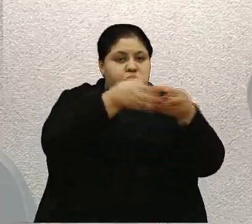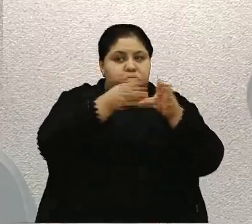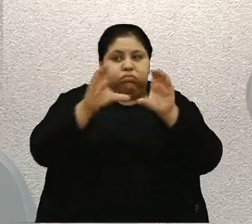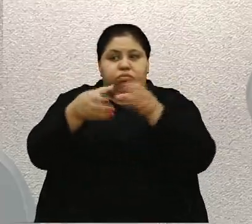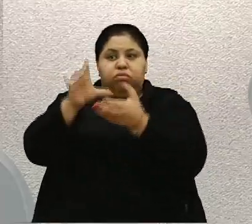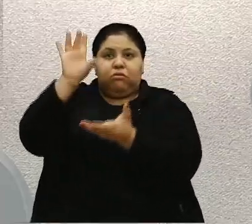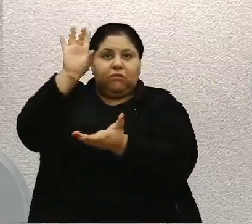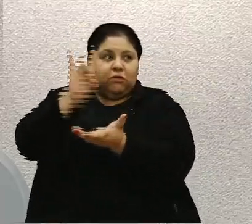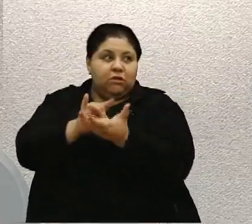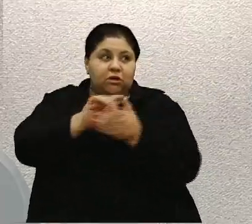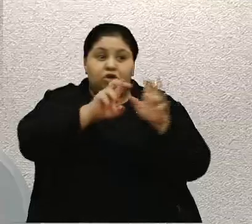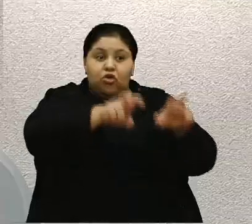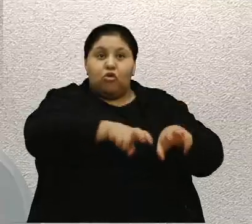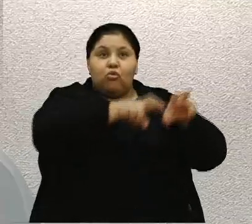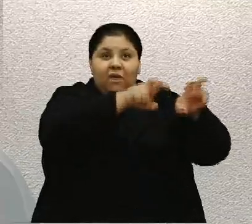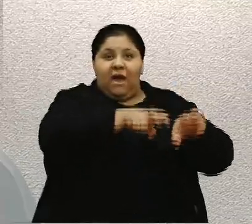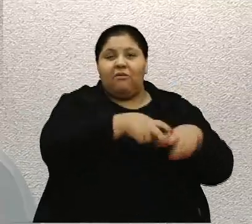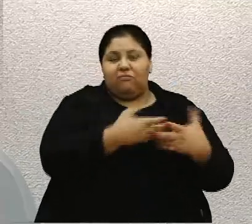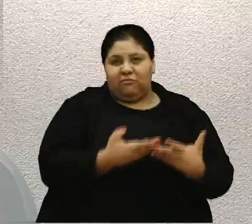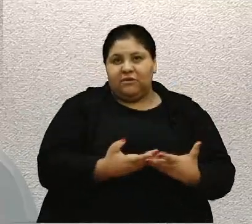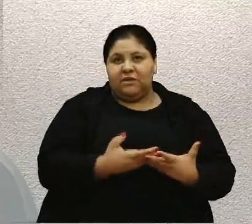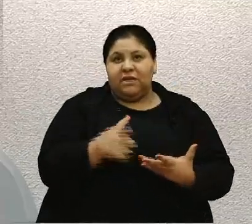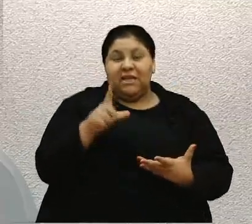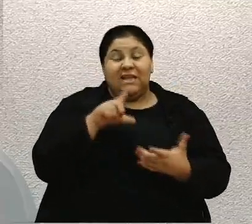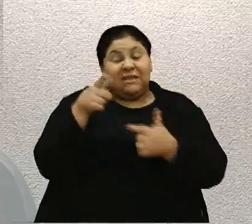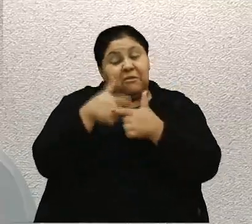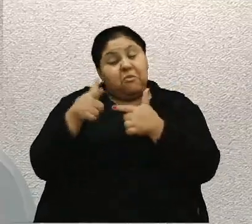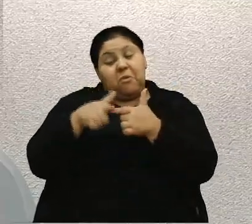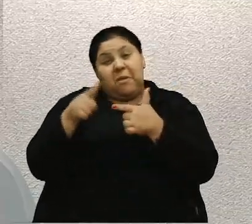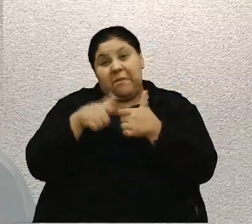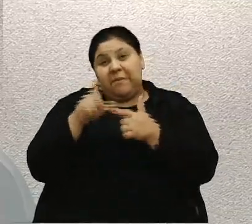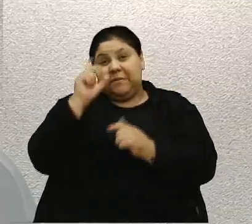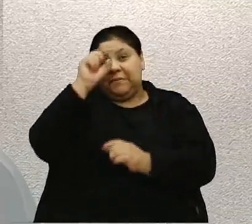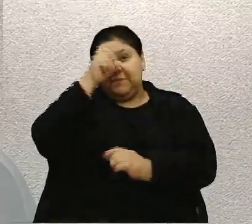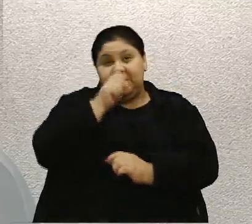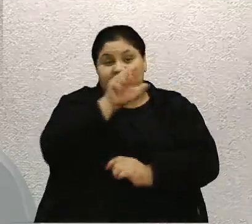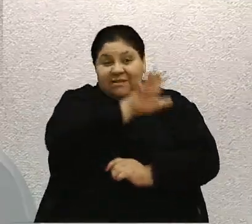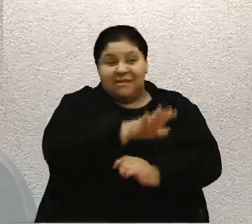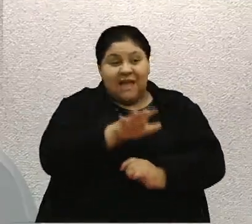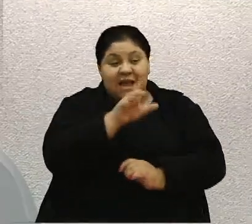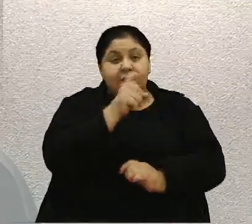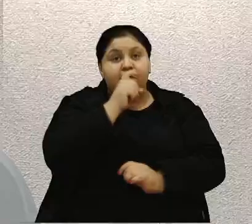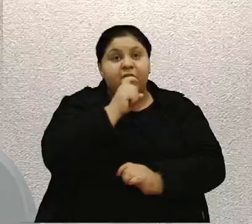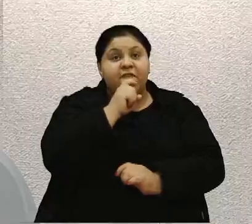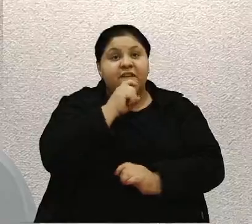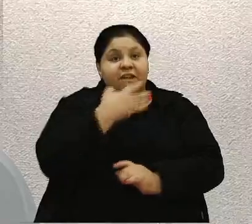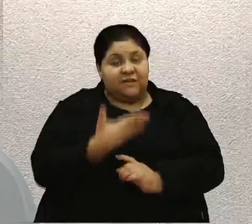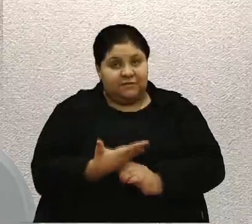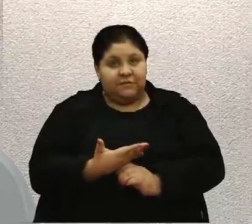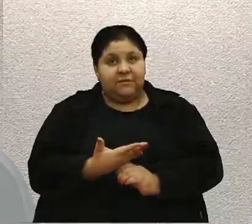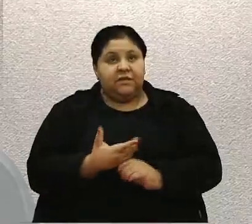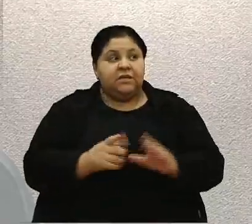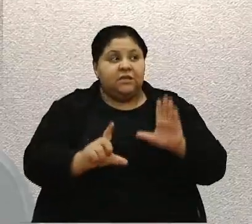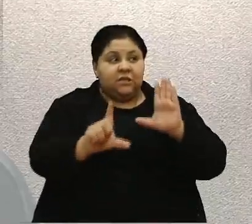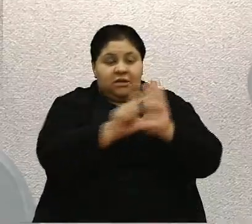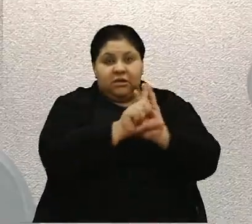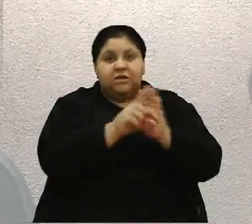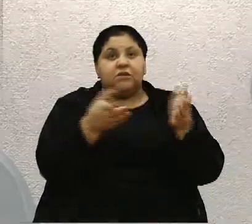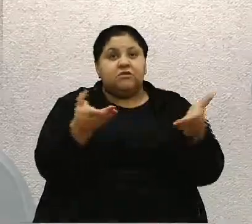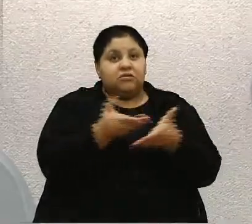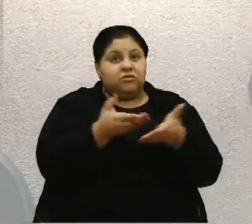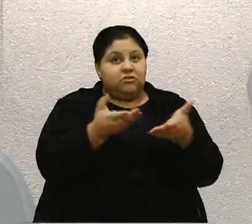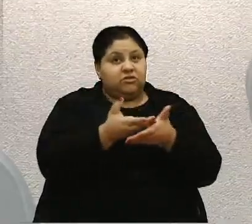consolidados rurais, né, que tem um problema muito grave na questão da área verde. Então essa lei ela já vem para fazer um